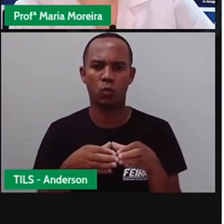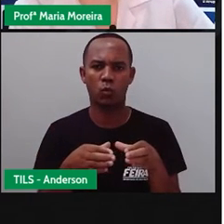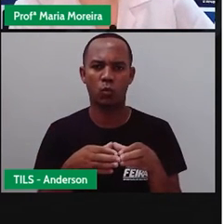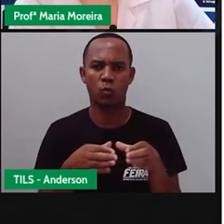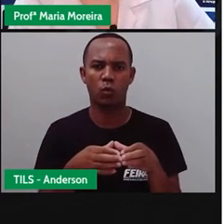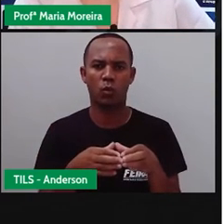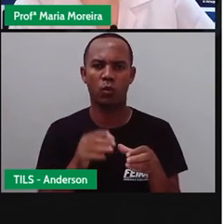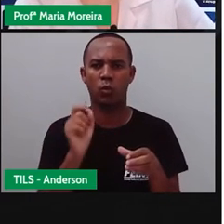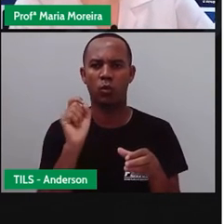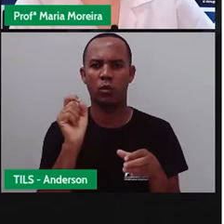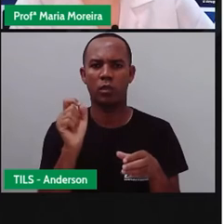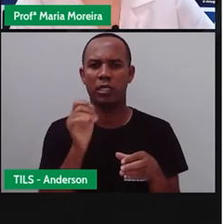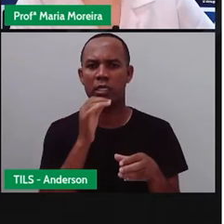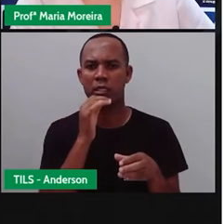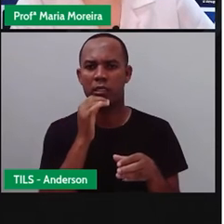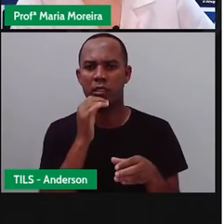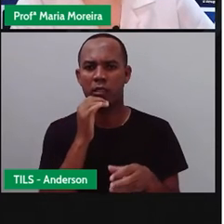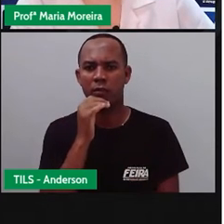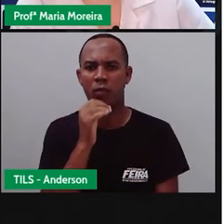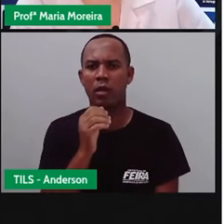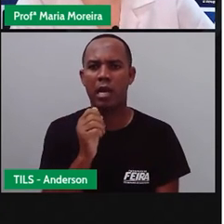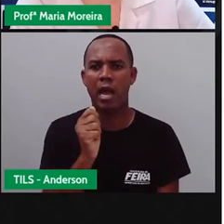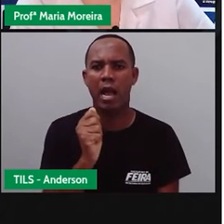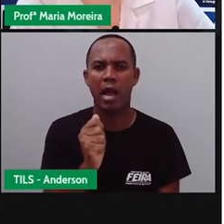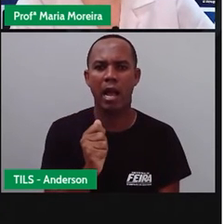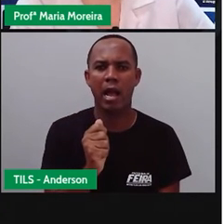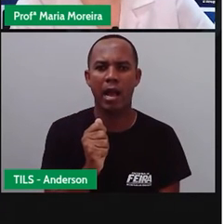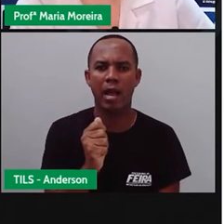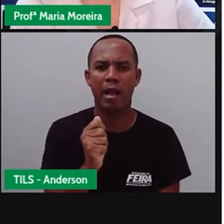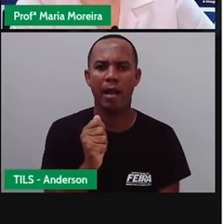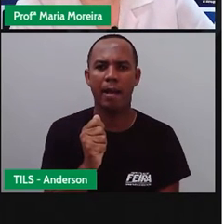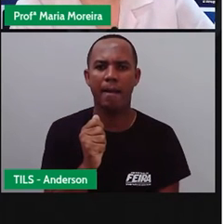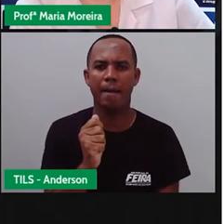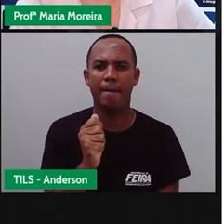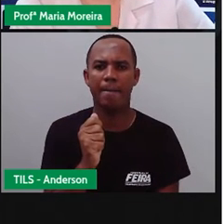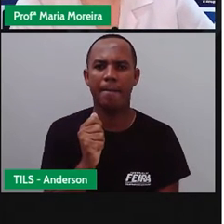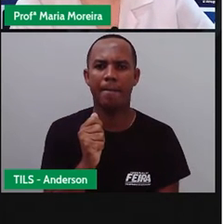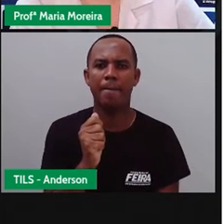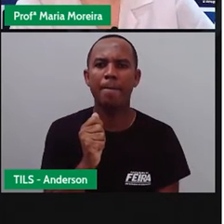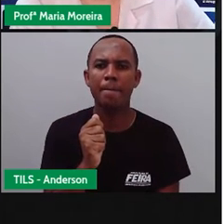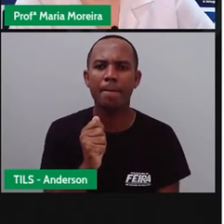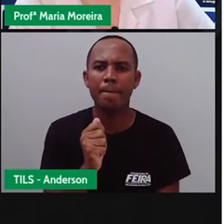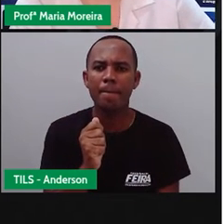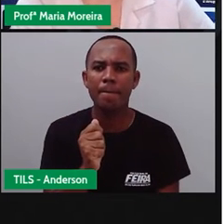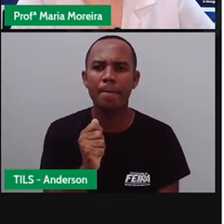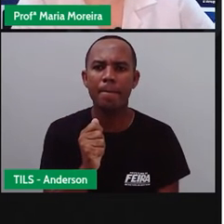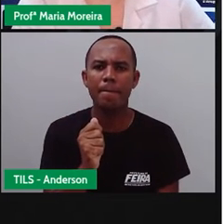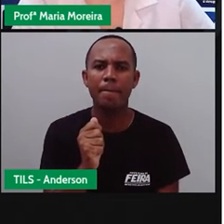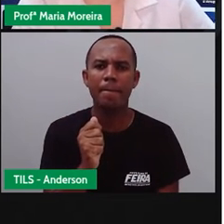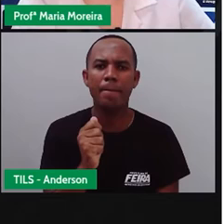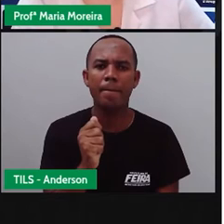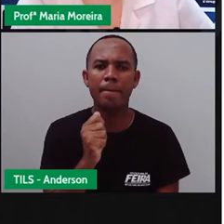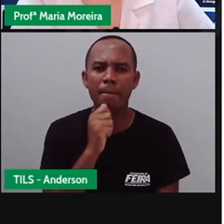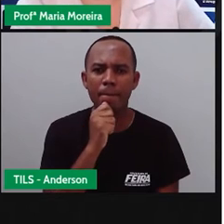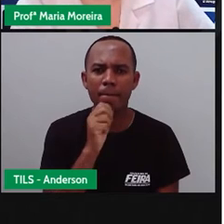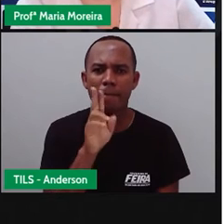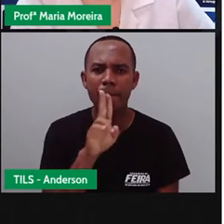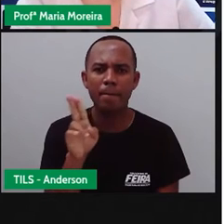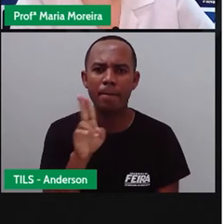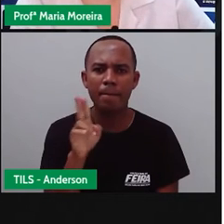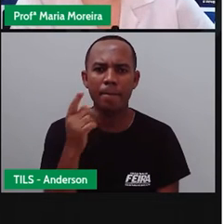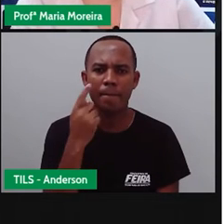o ábaco que era feito Comedy algumas fileiras de bolinha e bolinhas uma prancha